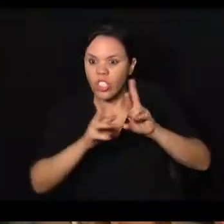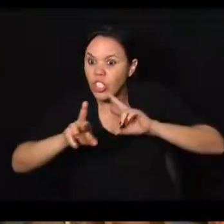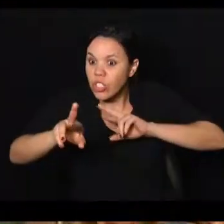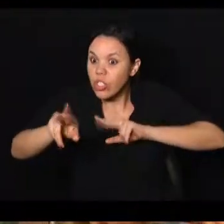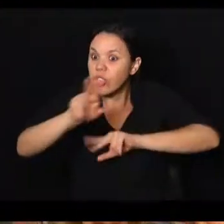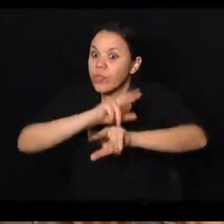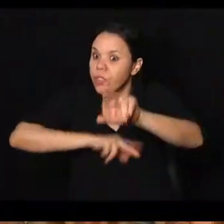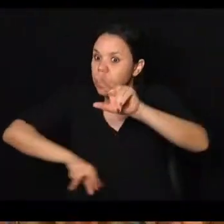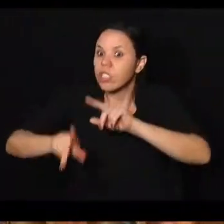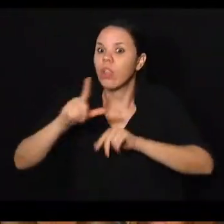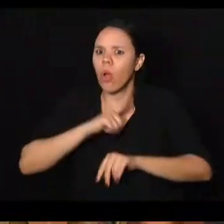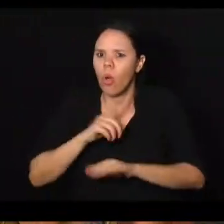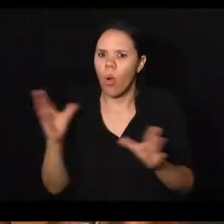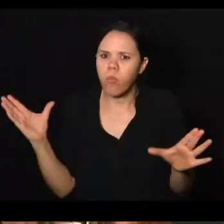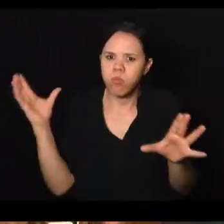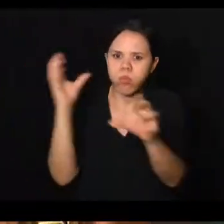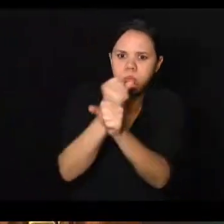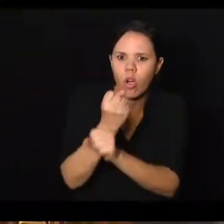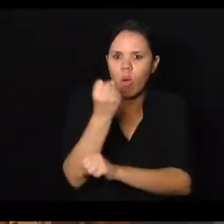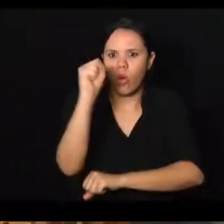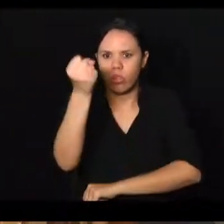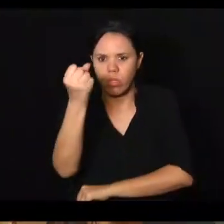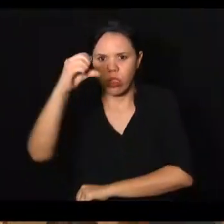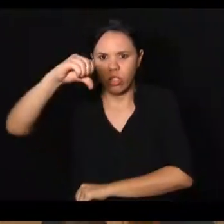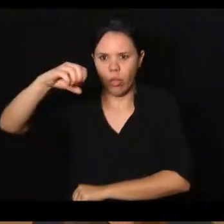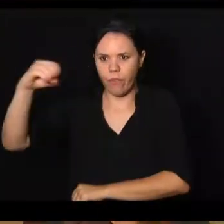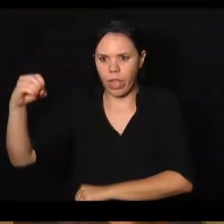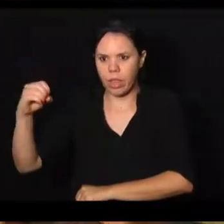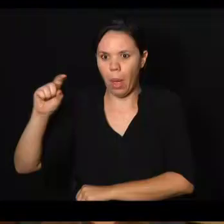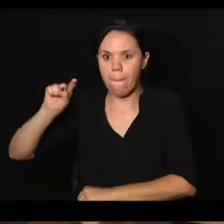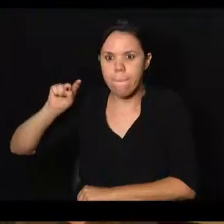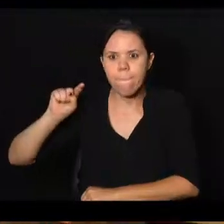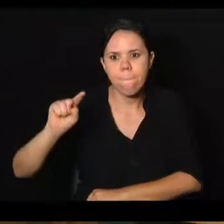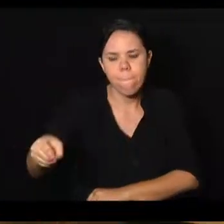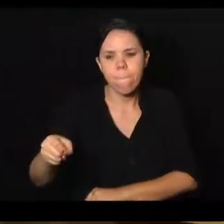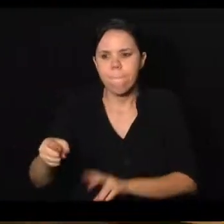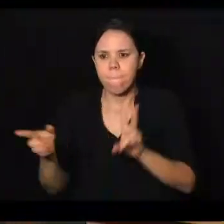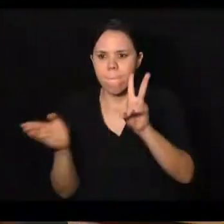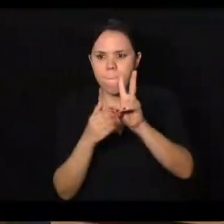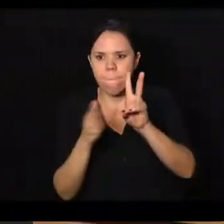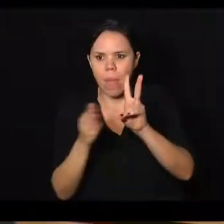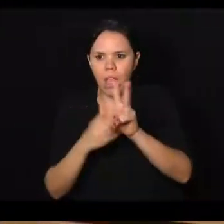de 890 mil índios. Esses índios falam